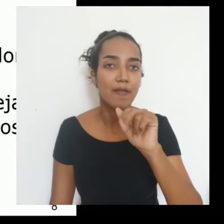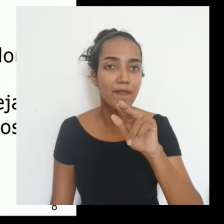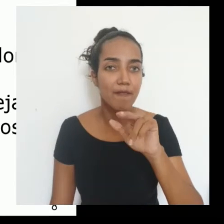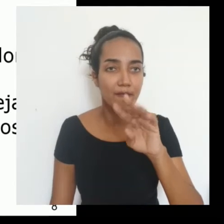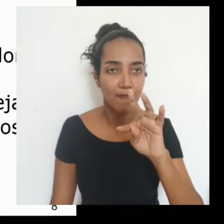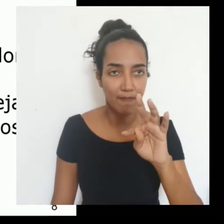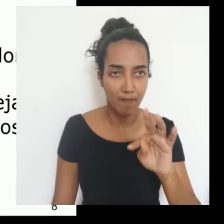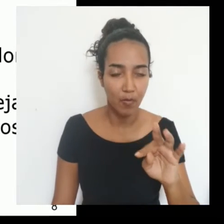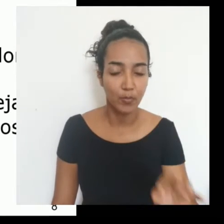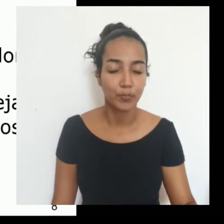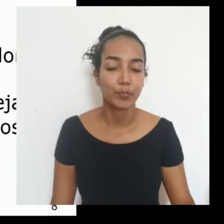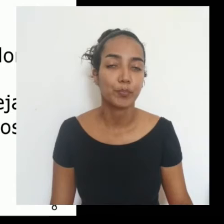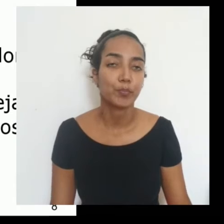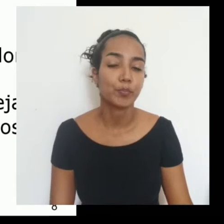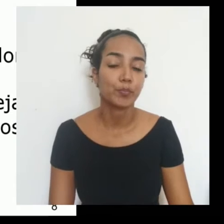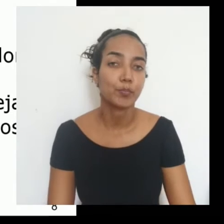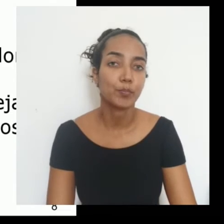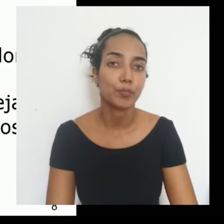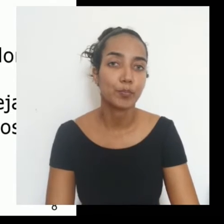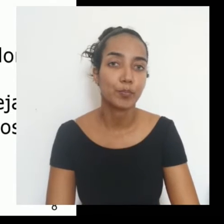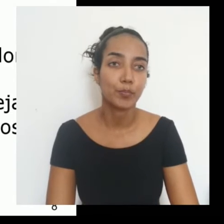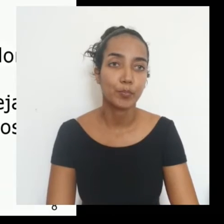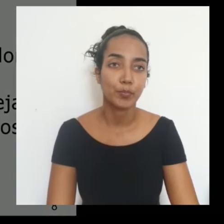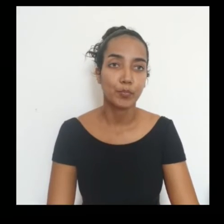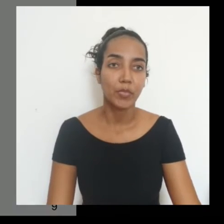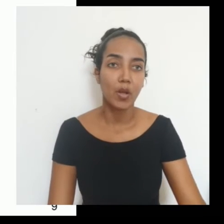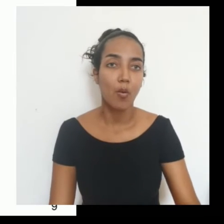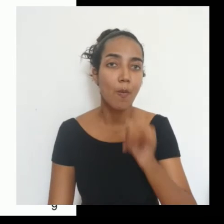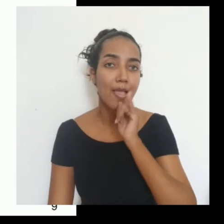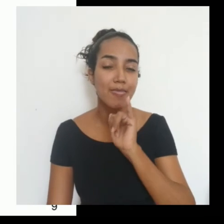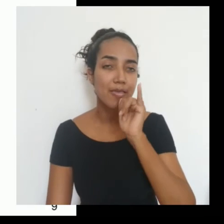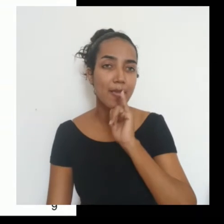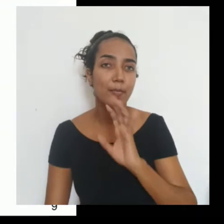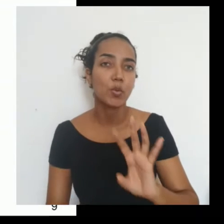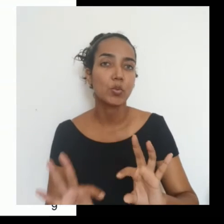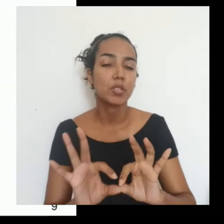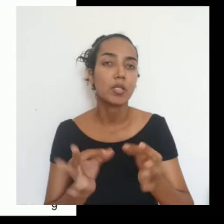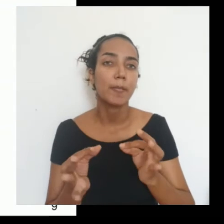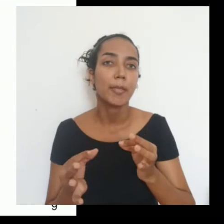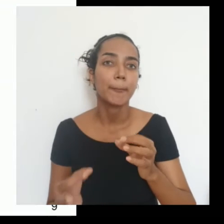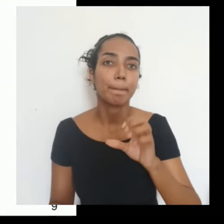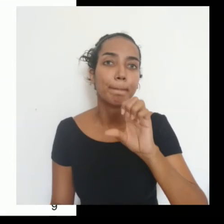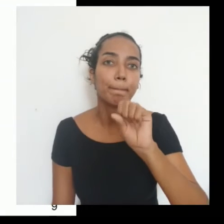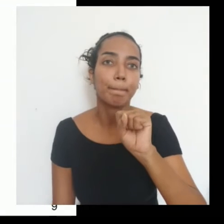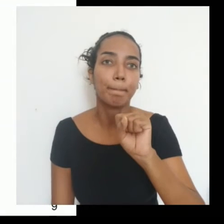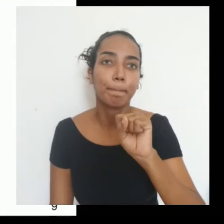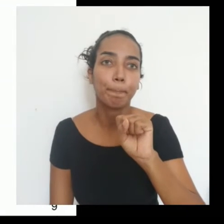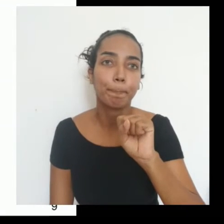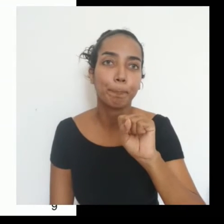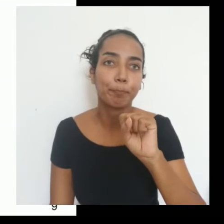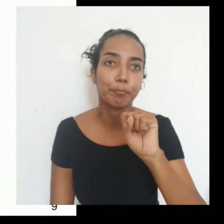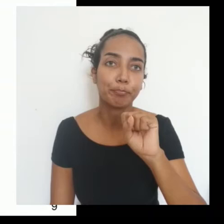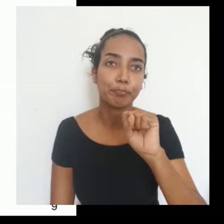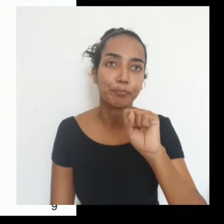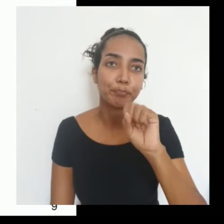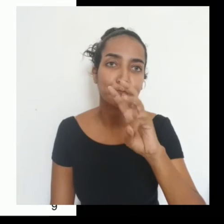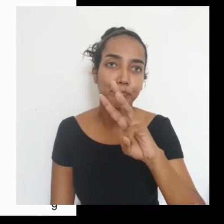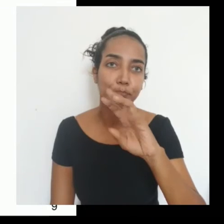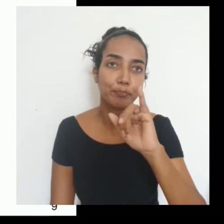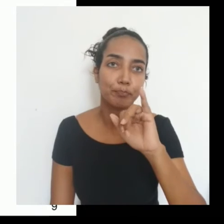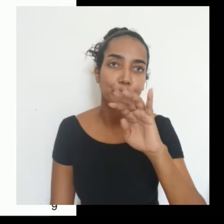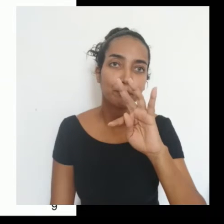for avaliado verdadeiro. Um exemplo simples, switch. Aqui eu estou pegando do